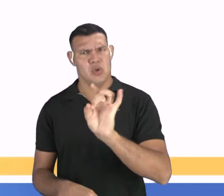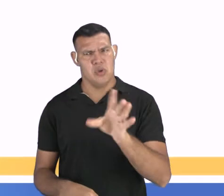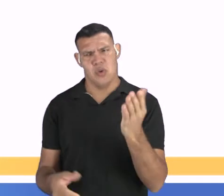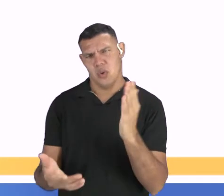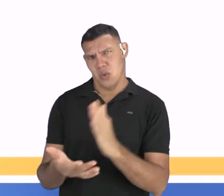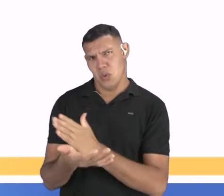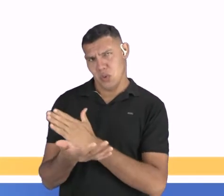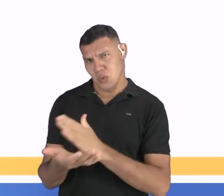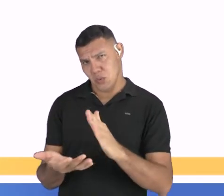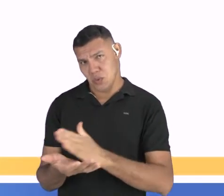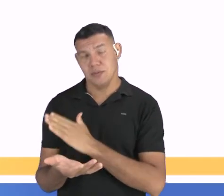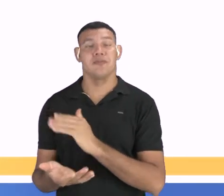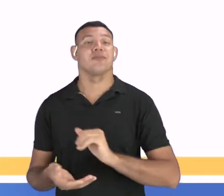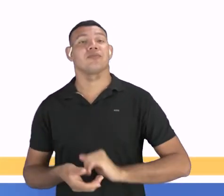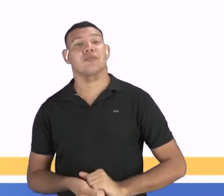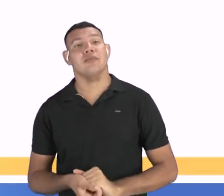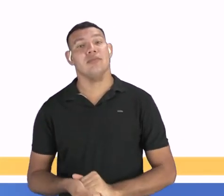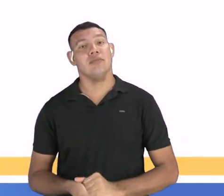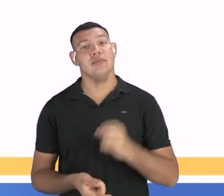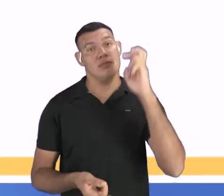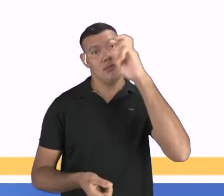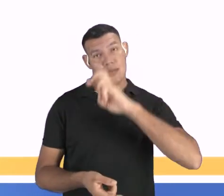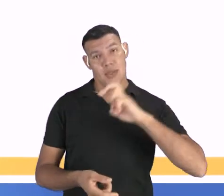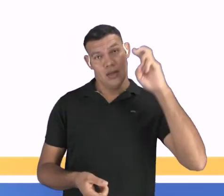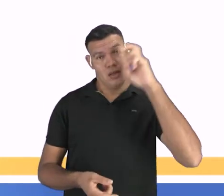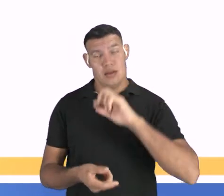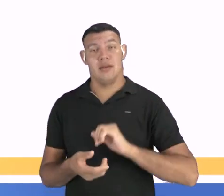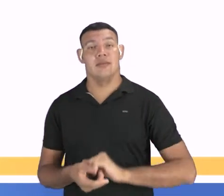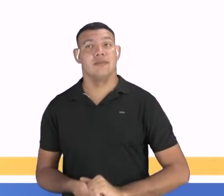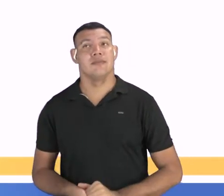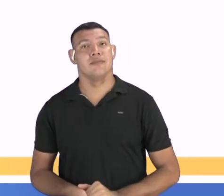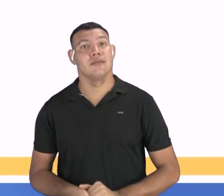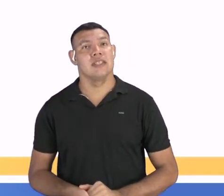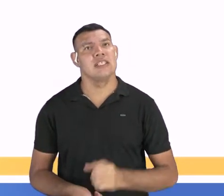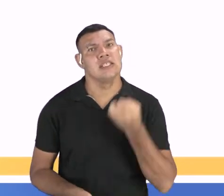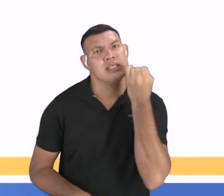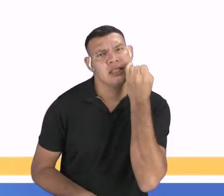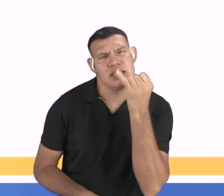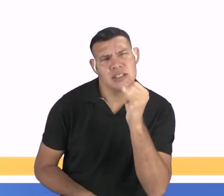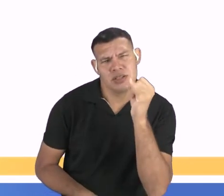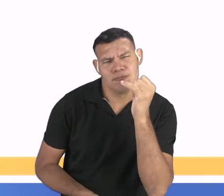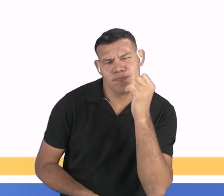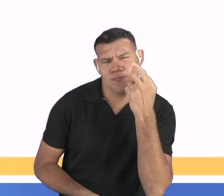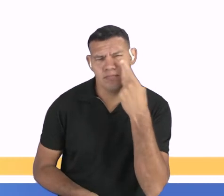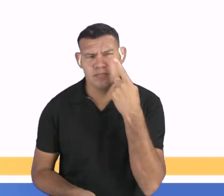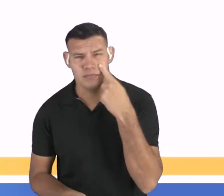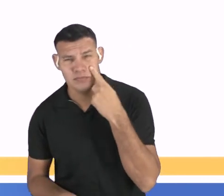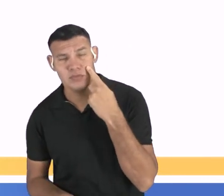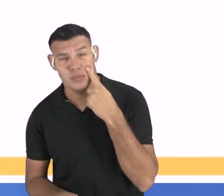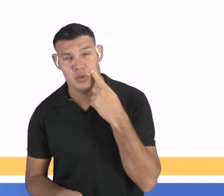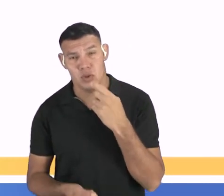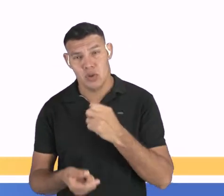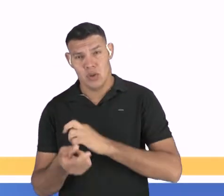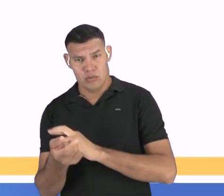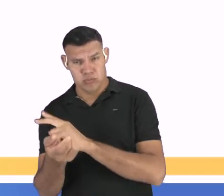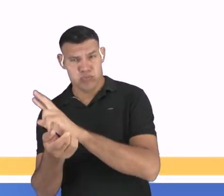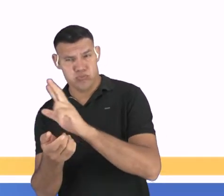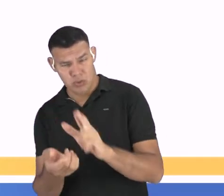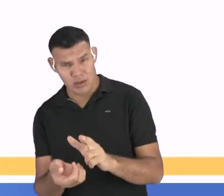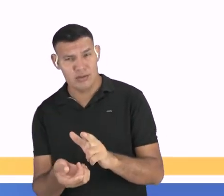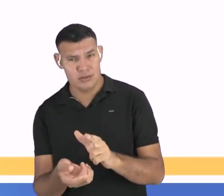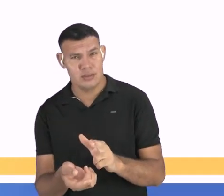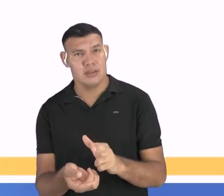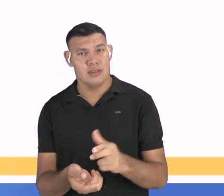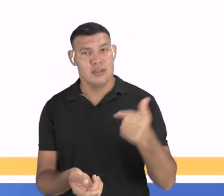número. Observe aí, né, que se olharmos aí para os múltiplos do número 12, nós percebemos que